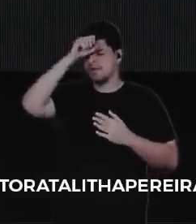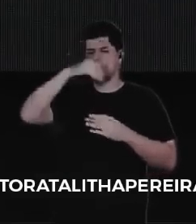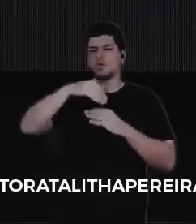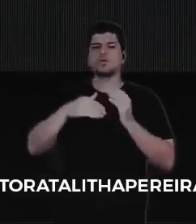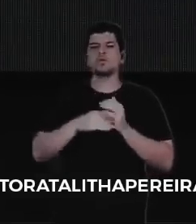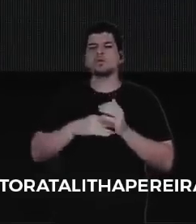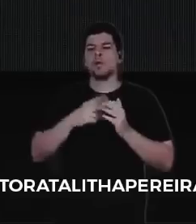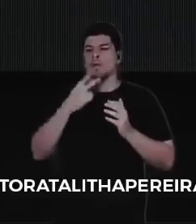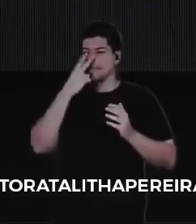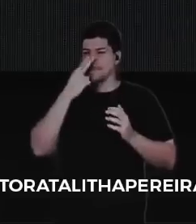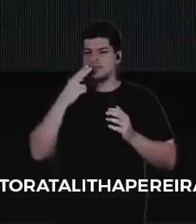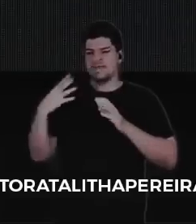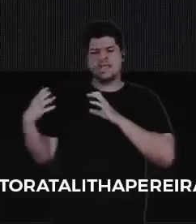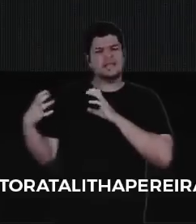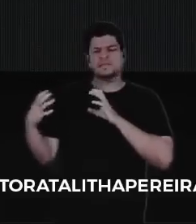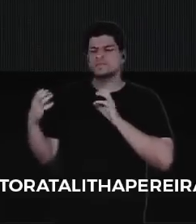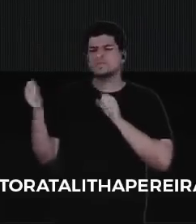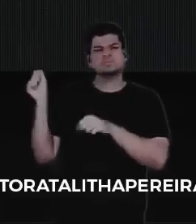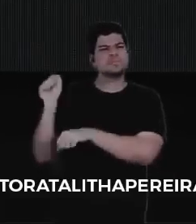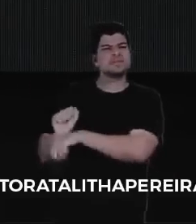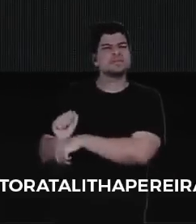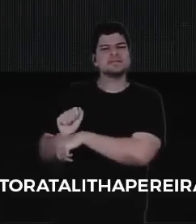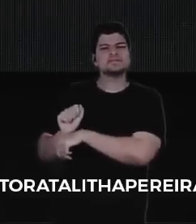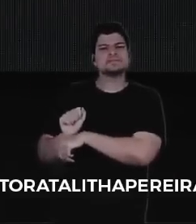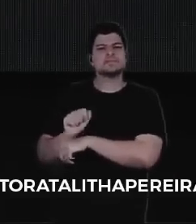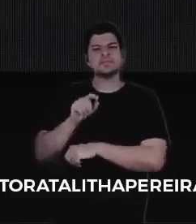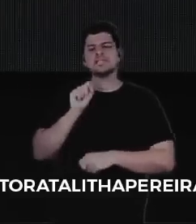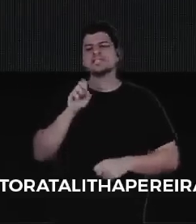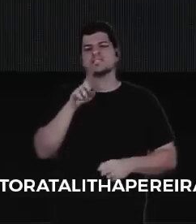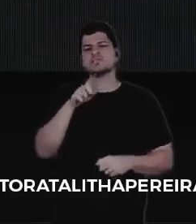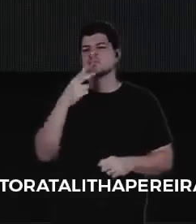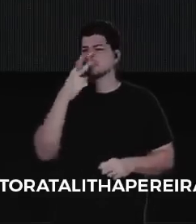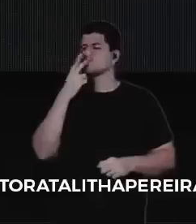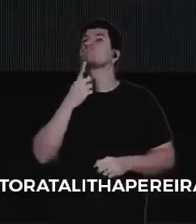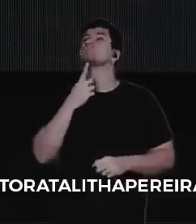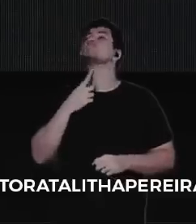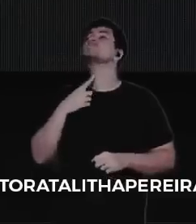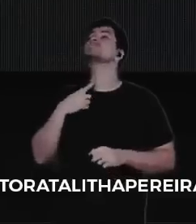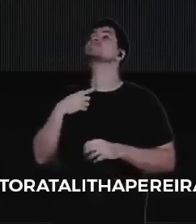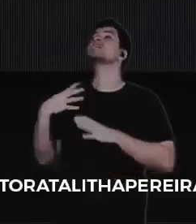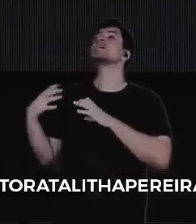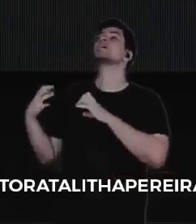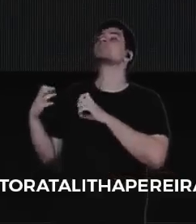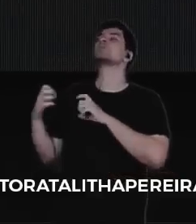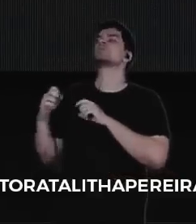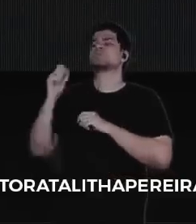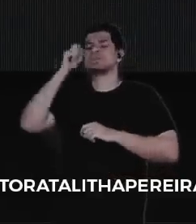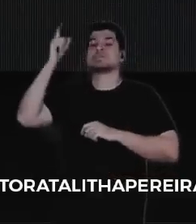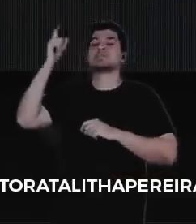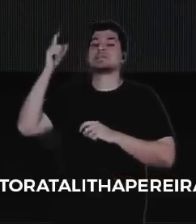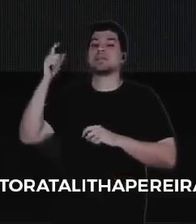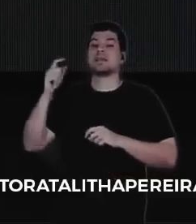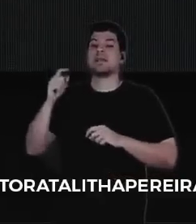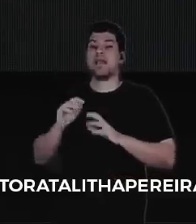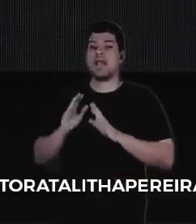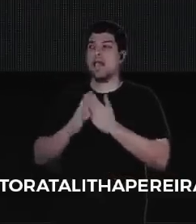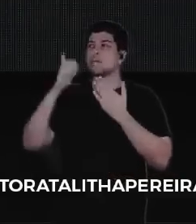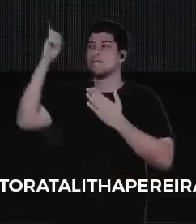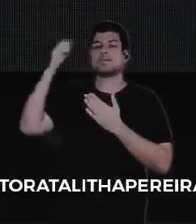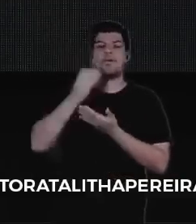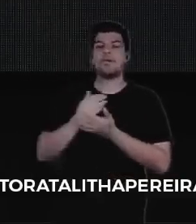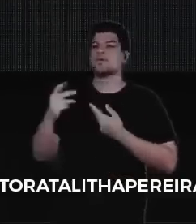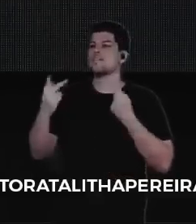para reclamação. Na hora que vai dar vontade de você reclamar, você vai sair com uma rajada de língua